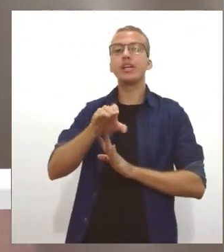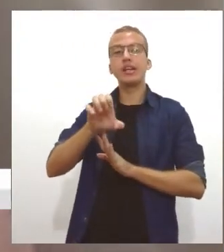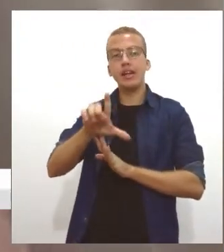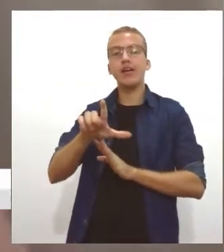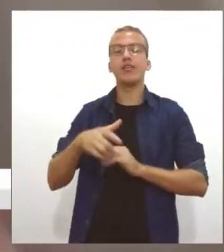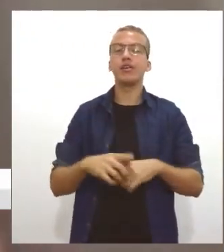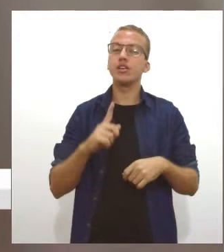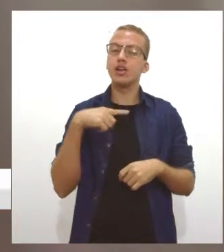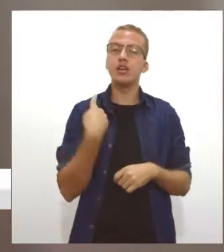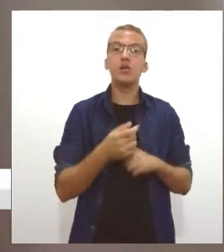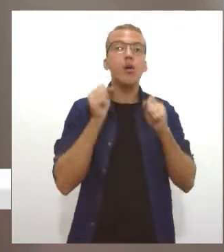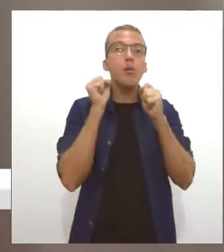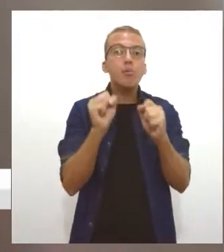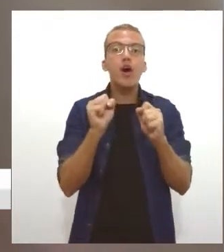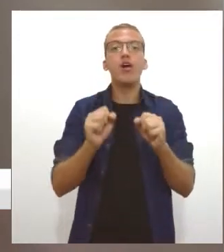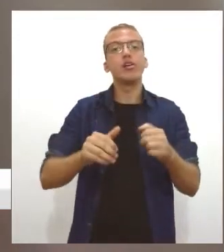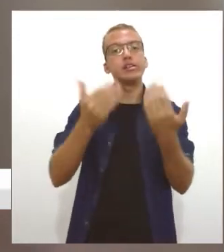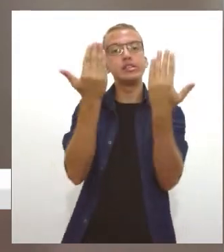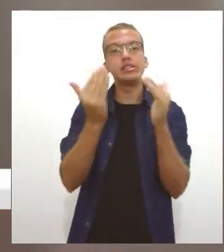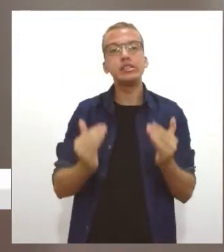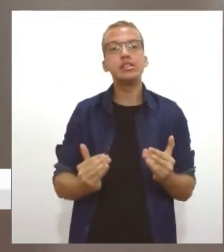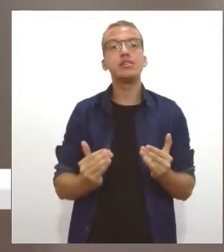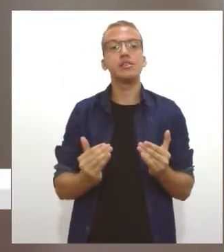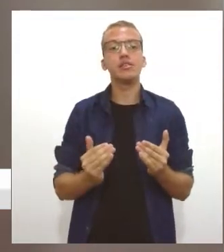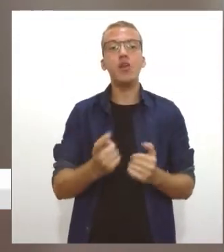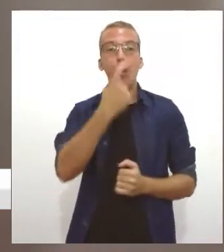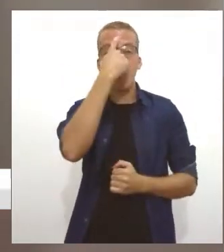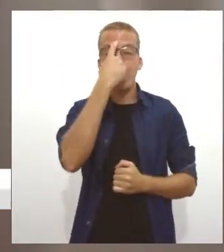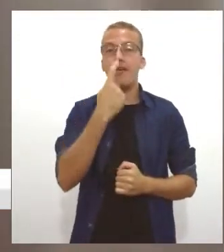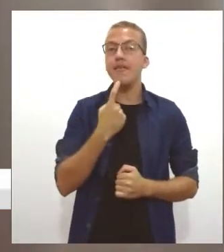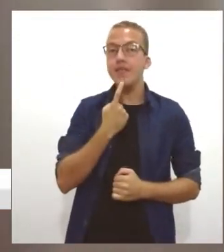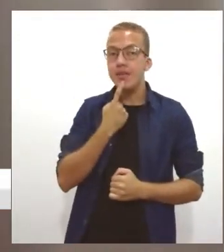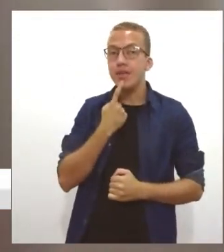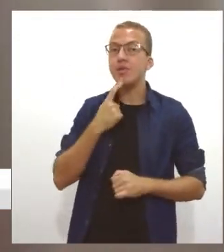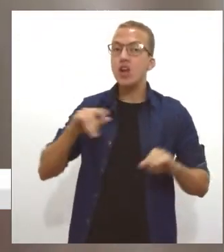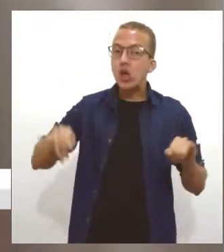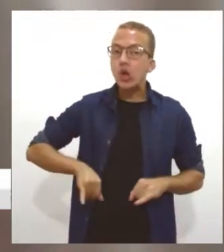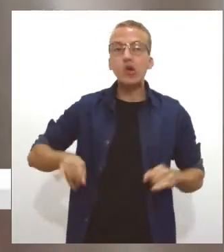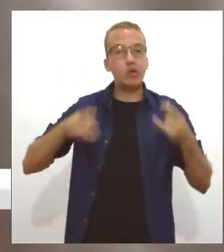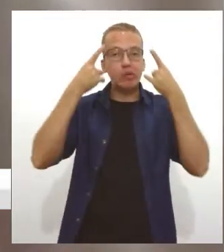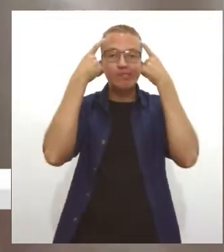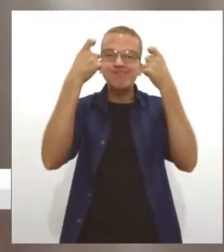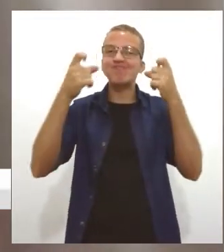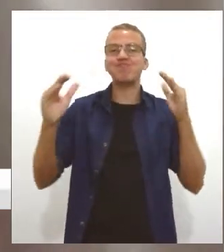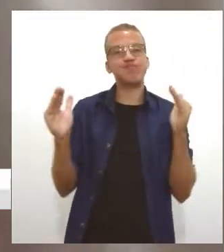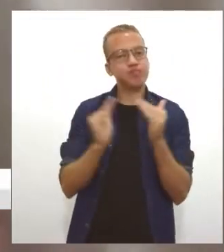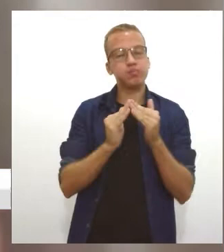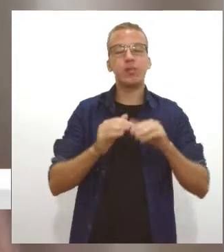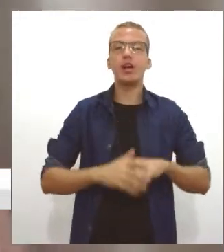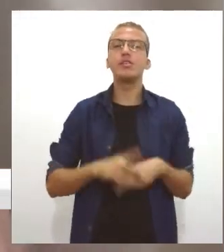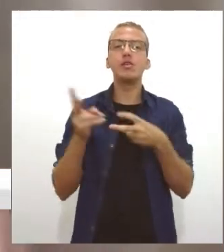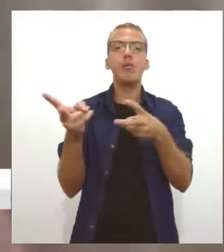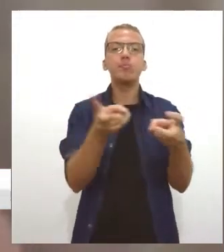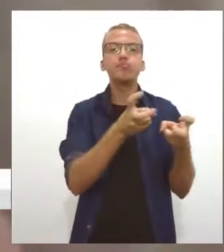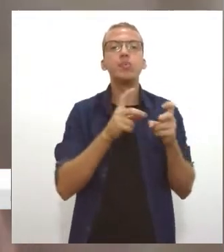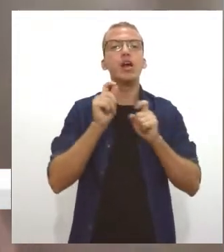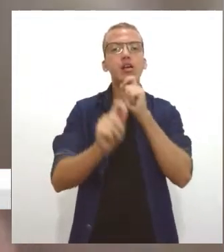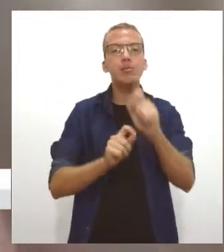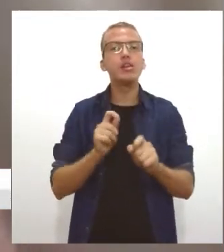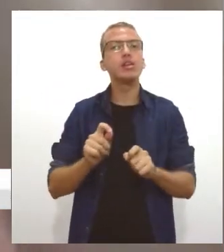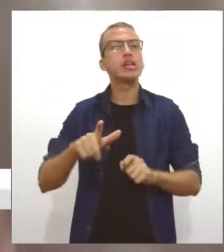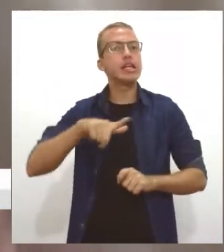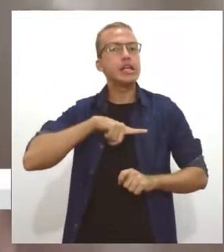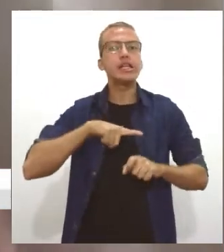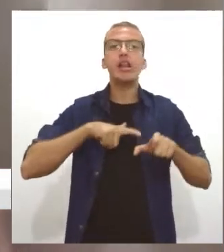o retrato do perfil dessas mulheres vítimas, também a gente percebeu que muitas vezes existe uma dependência econômica